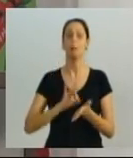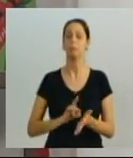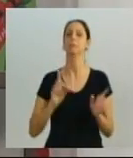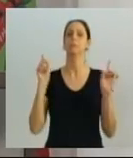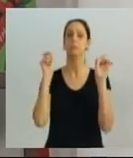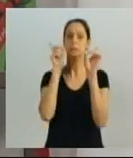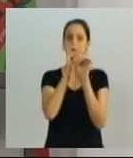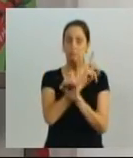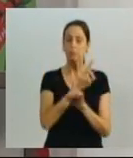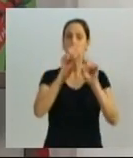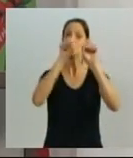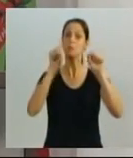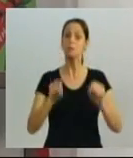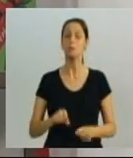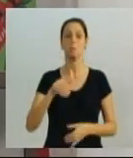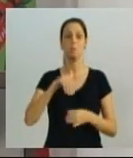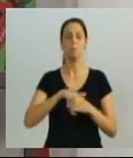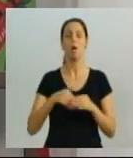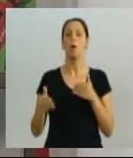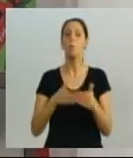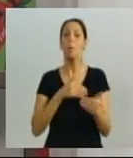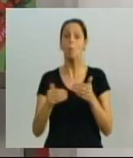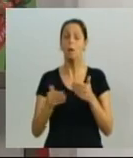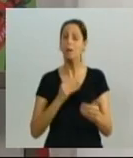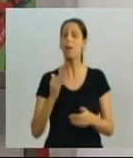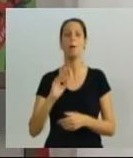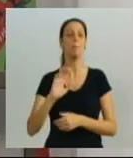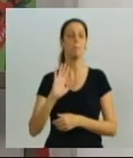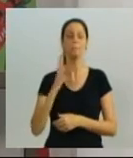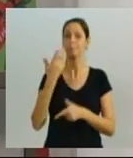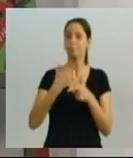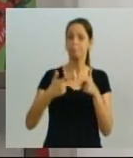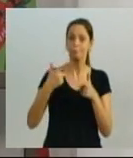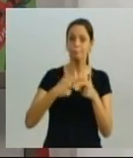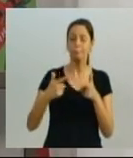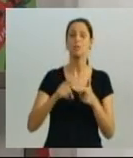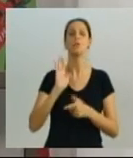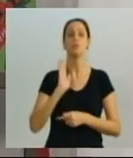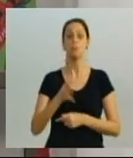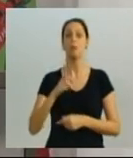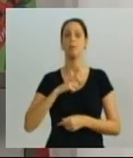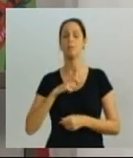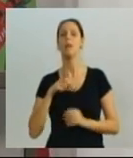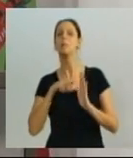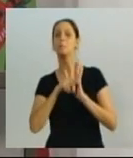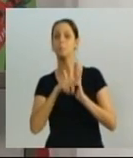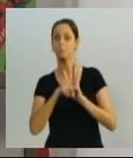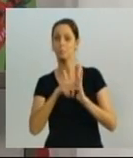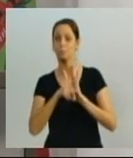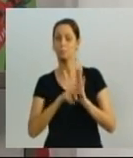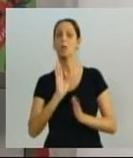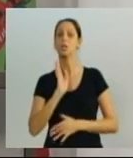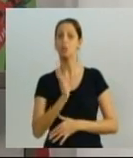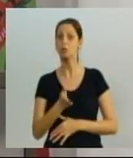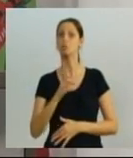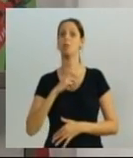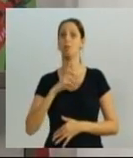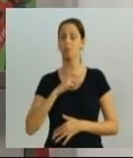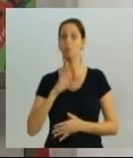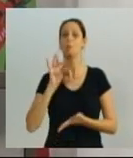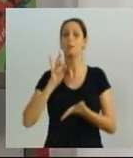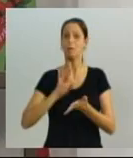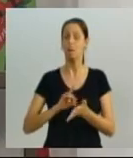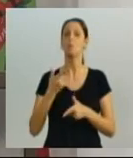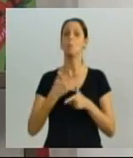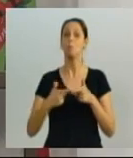eleitoral. Qualquer deslize, cassação de mandato e perda. A gente já está amarrado eleitoralmente de uma forma